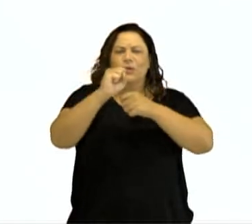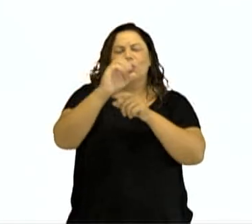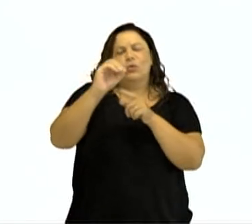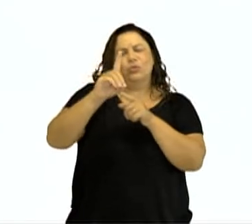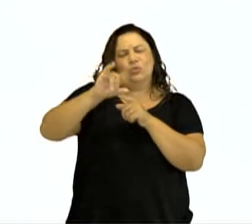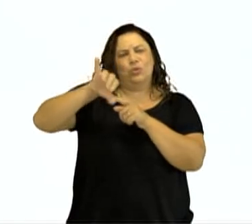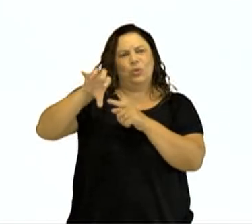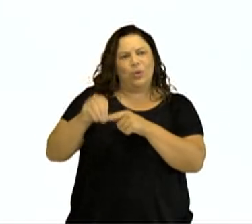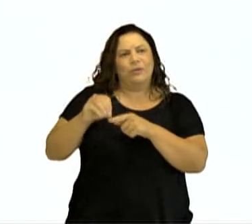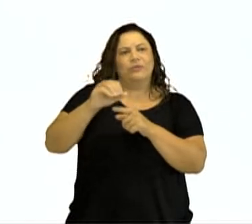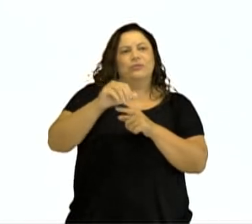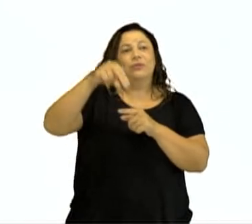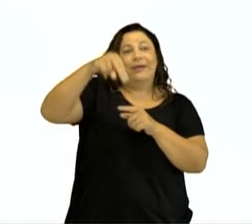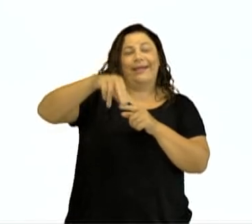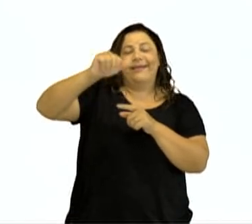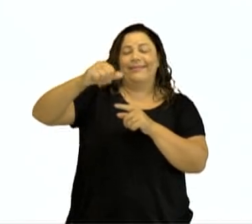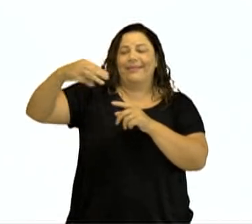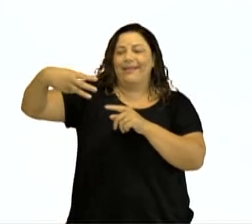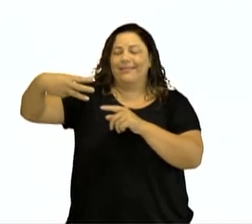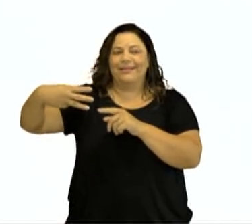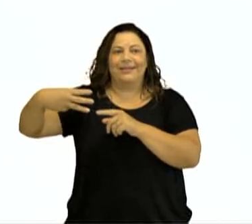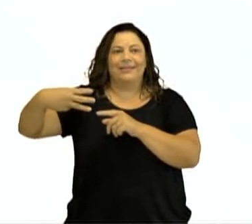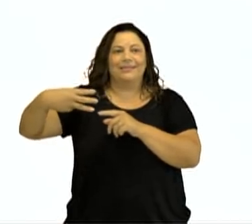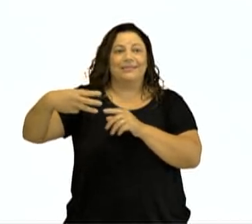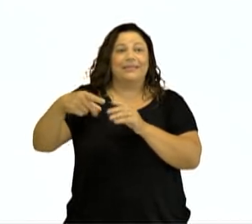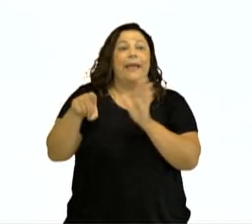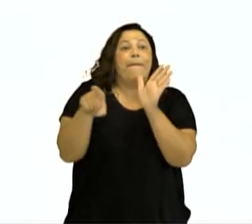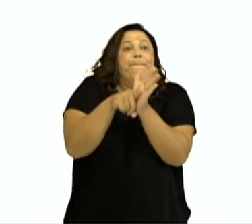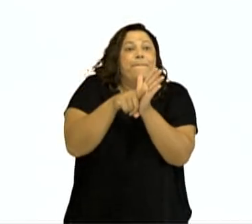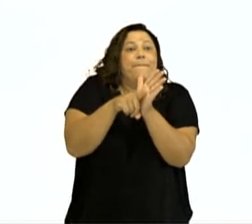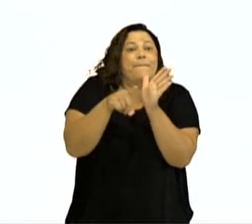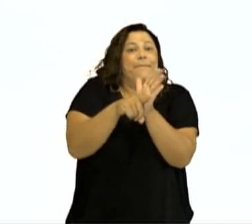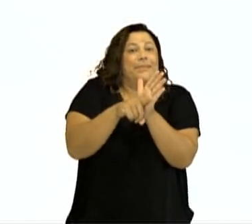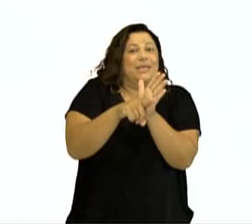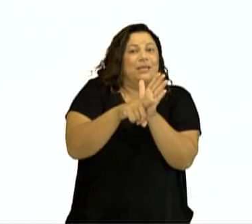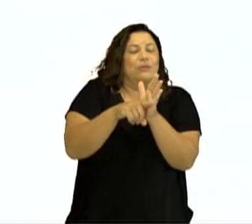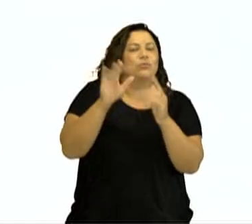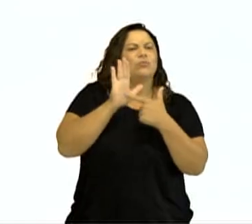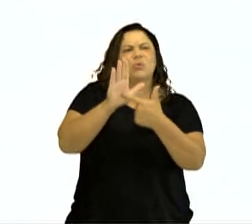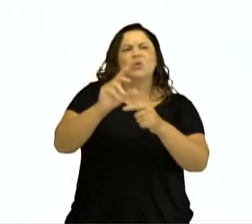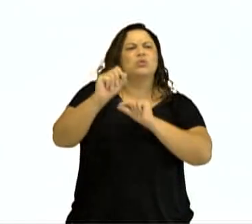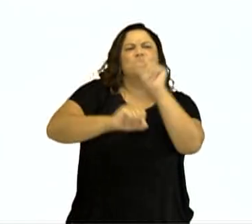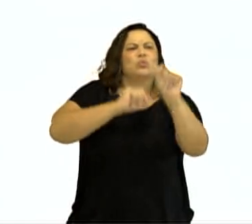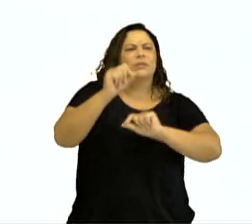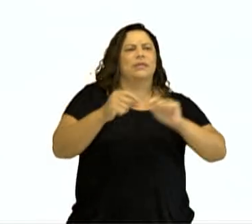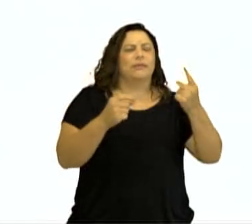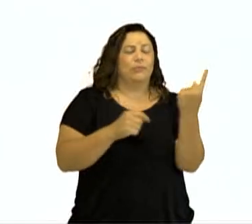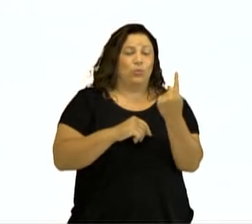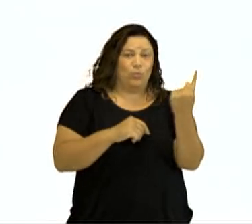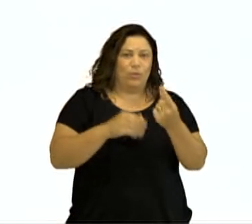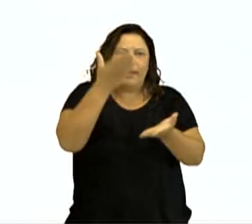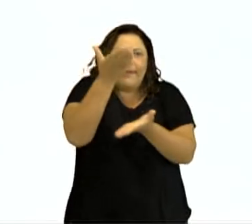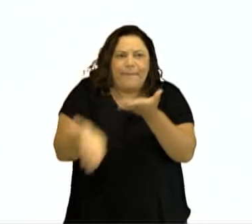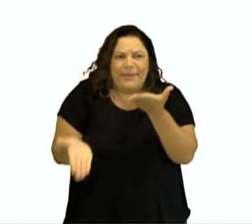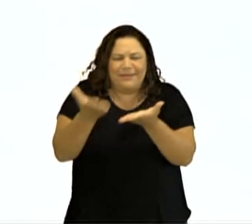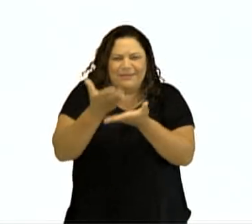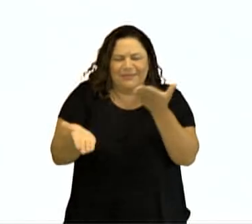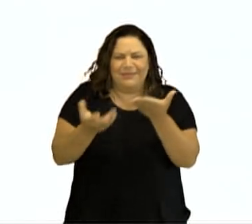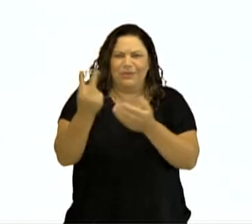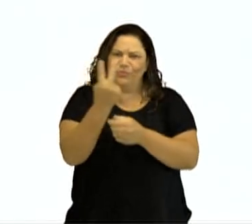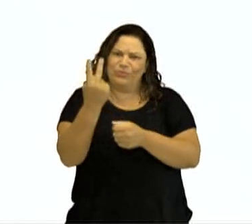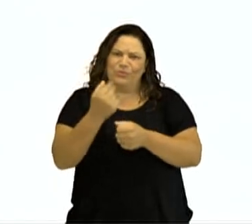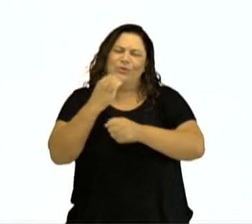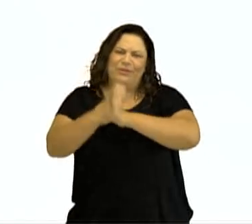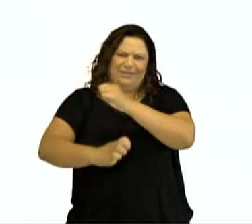indica que, olha lá alternativas lá. 1, perdeu 2 elétrons em relação ao átomo neutro.